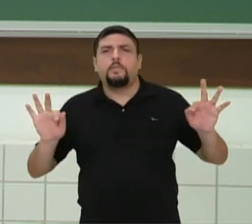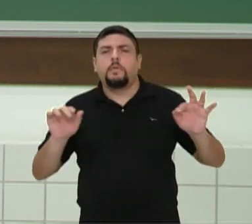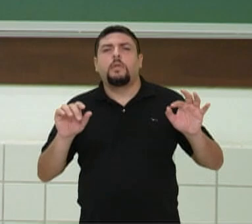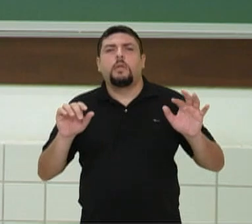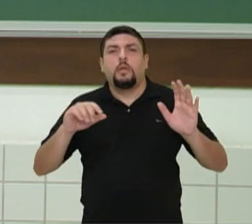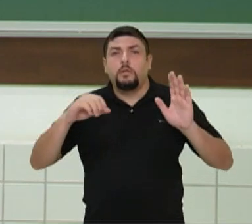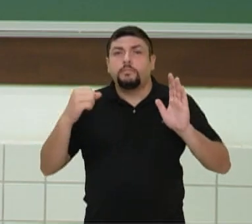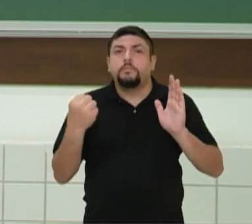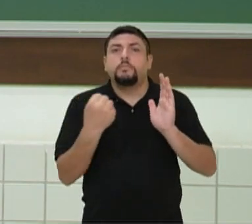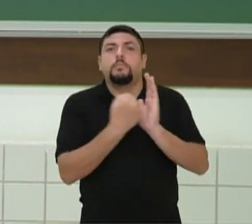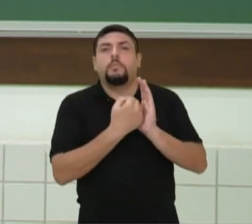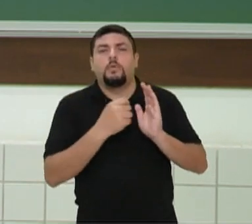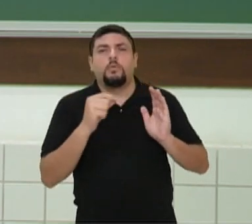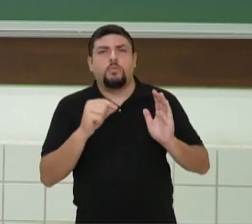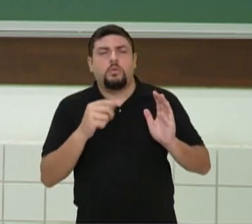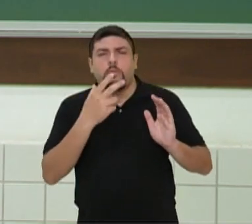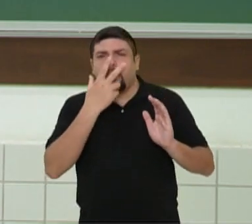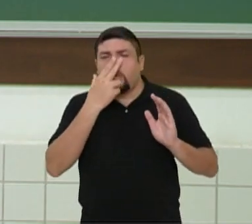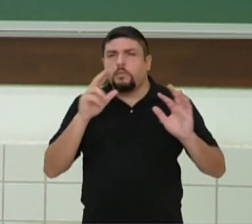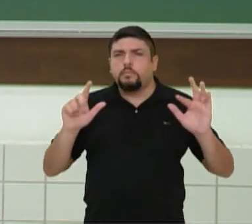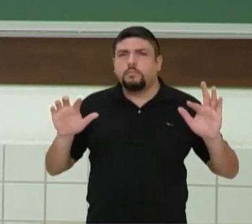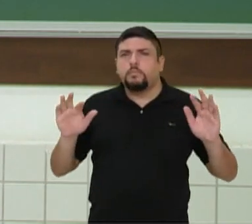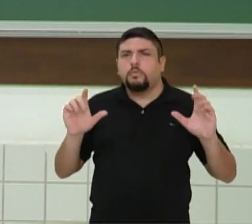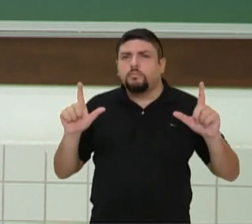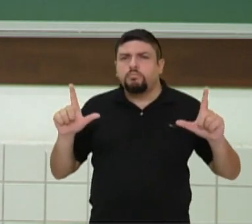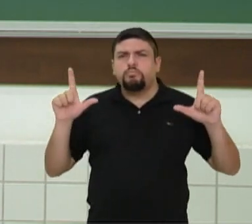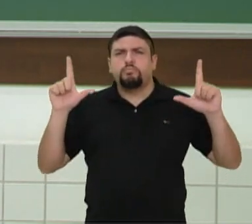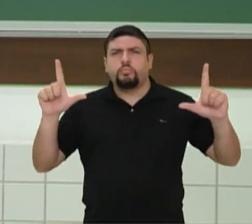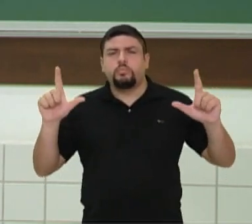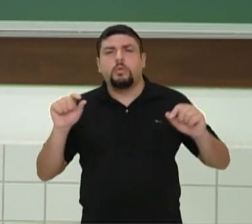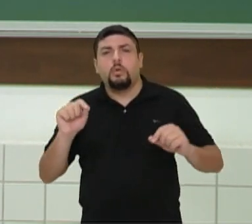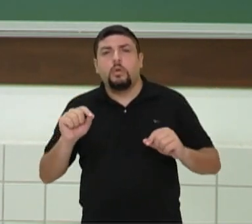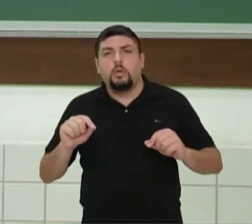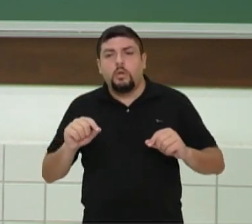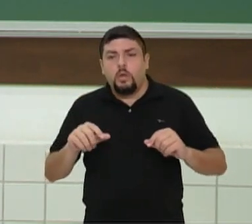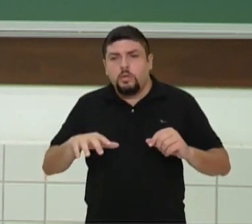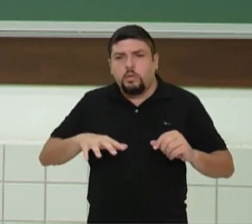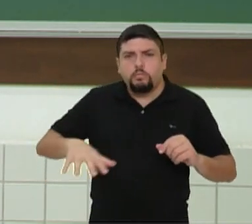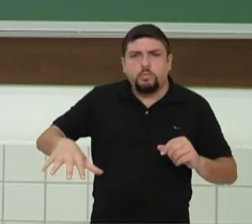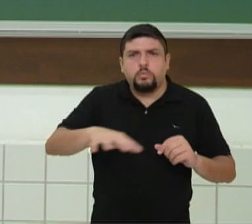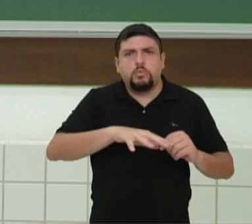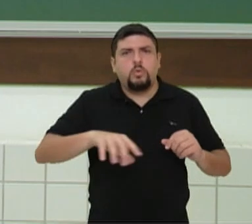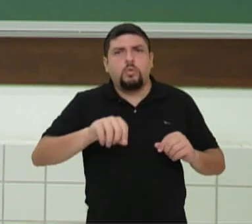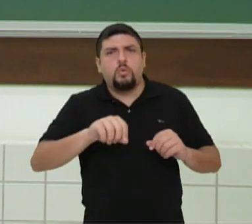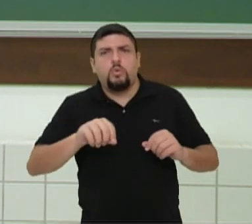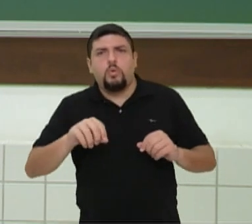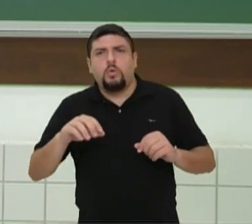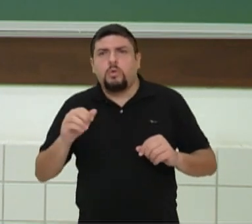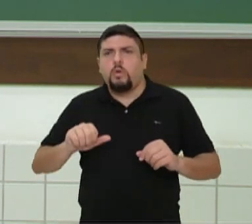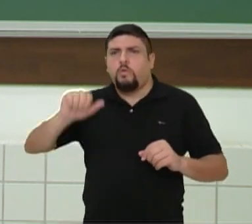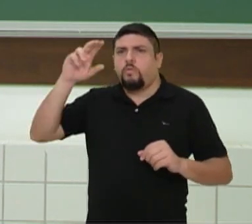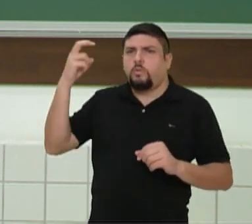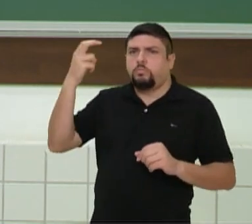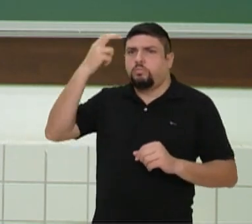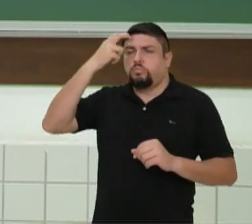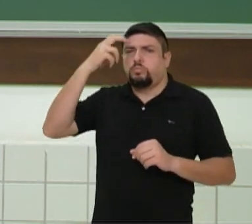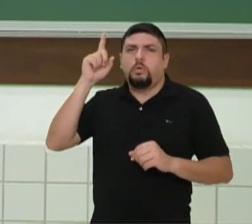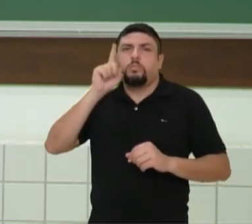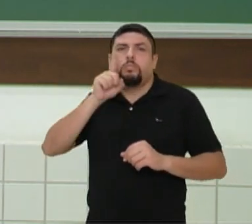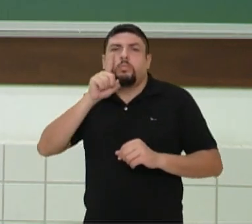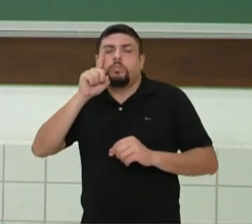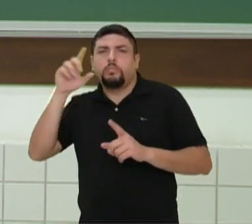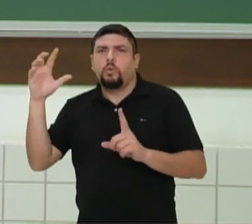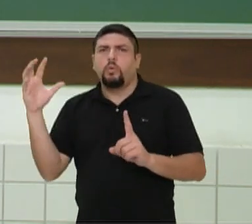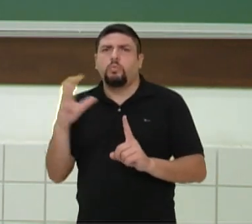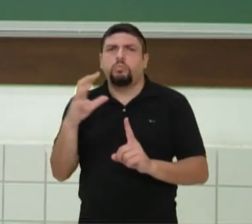frase que marcou, uma espécie de slogan para uma geração criada com a indústria cultural, principalmente sob o domínio da indústria cultural